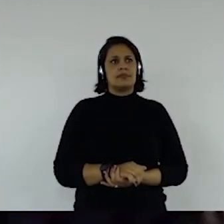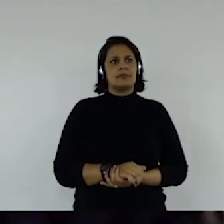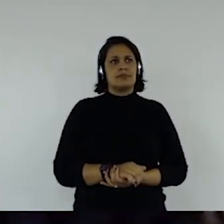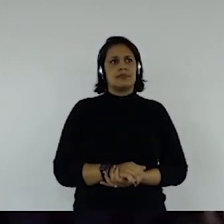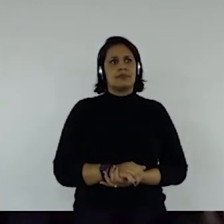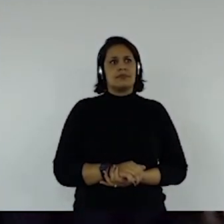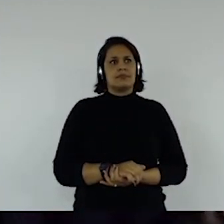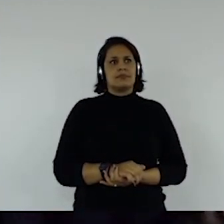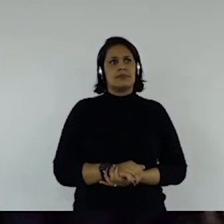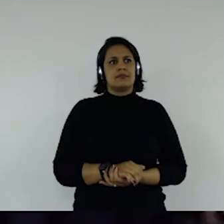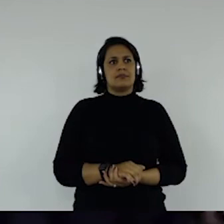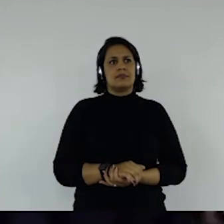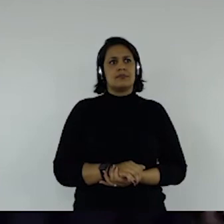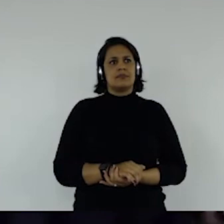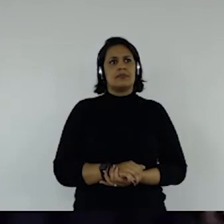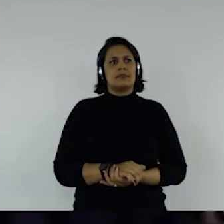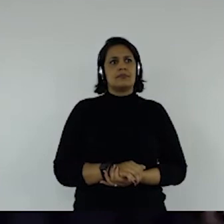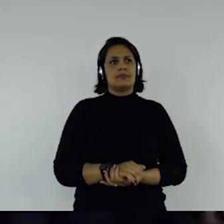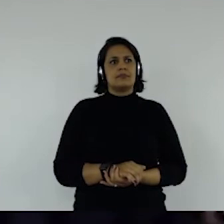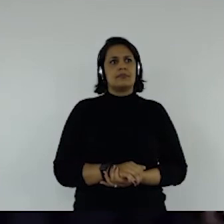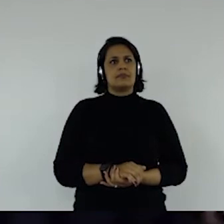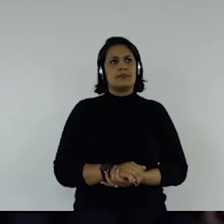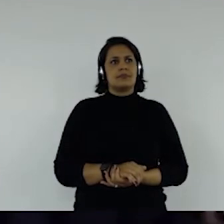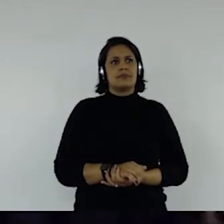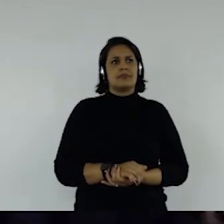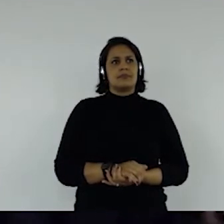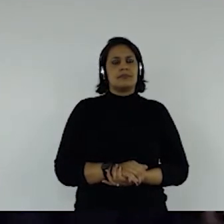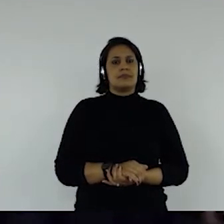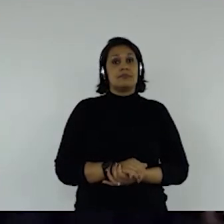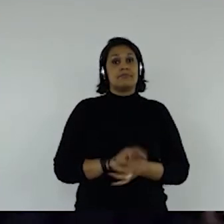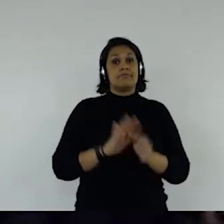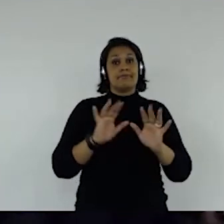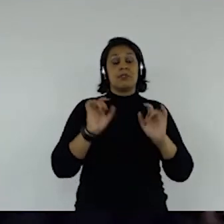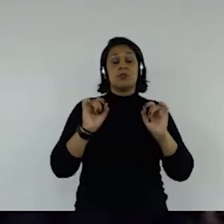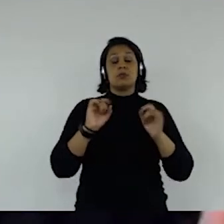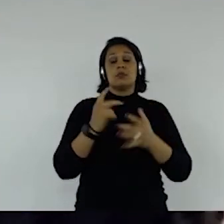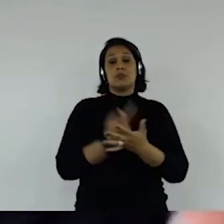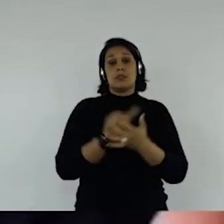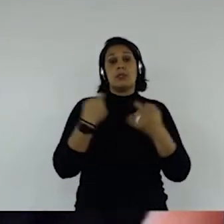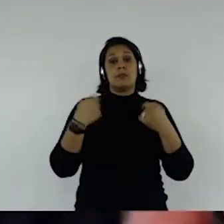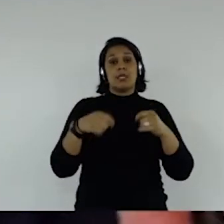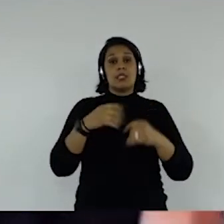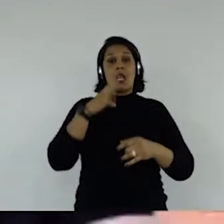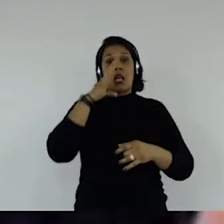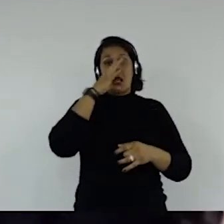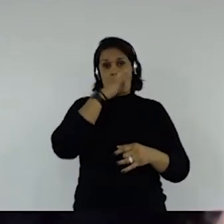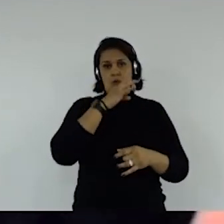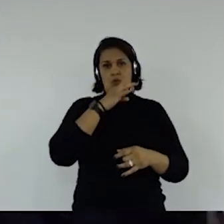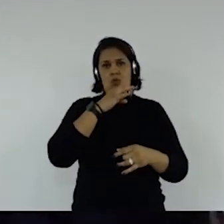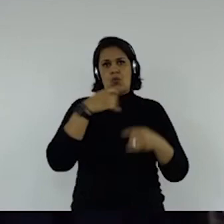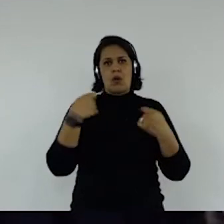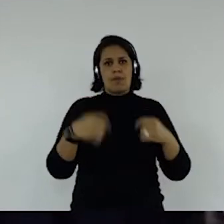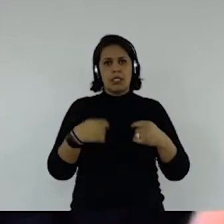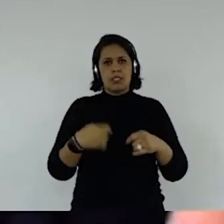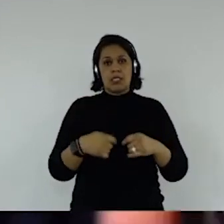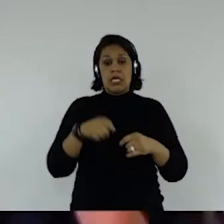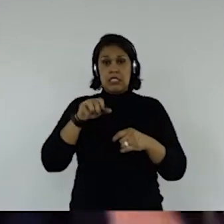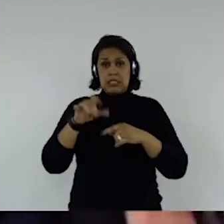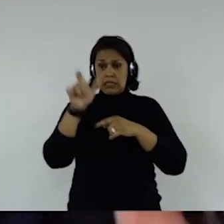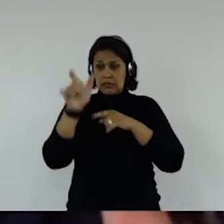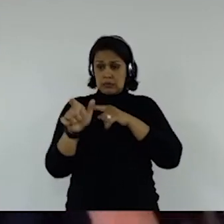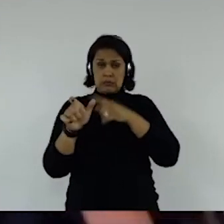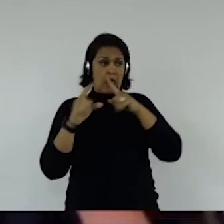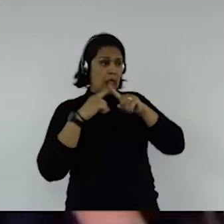Rapidamente, o que deve acontecer? Deve haver, nessa hora, uma absoluta lealdade. Não é um jogo de pôquer. Então, se a parte reclama,